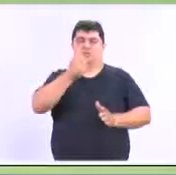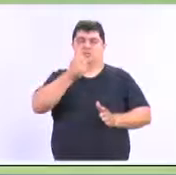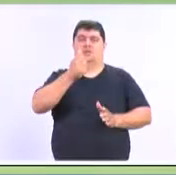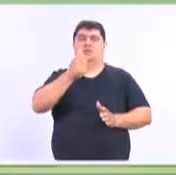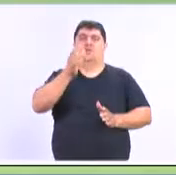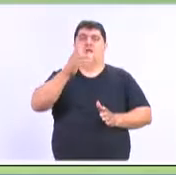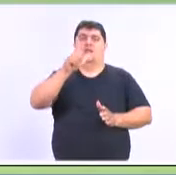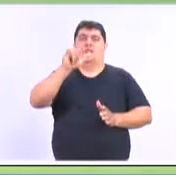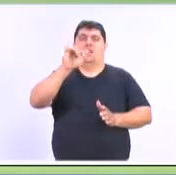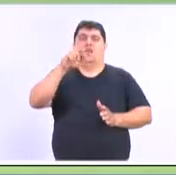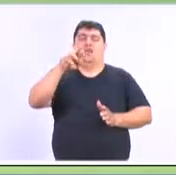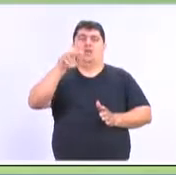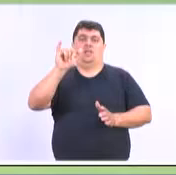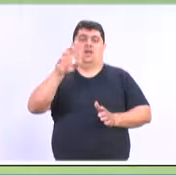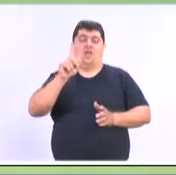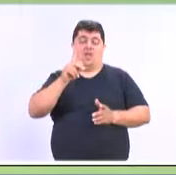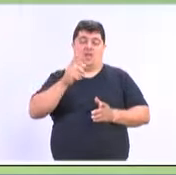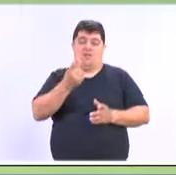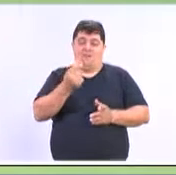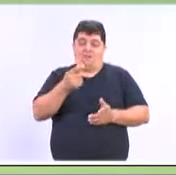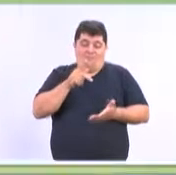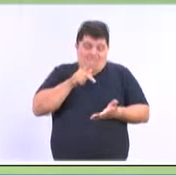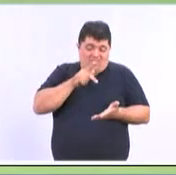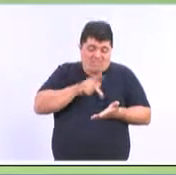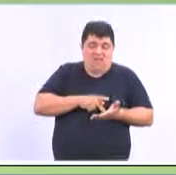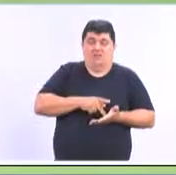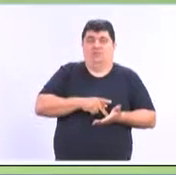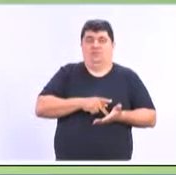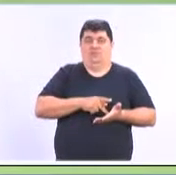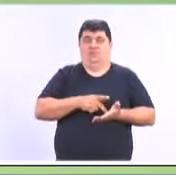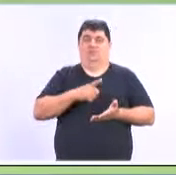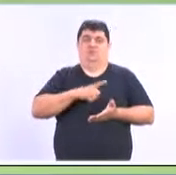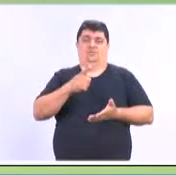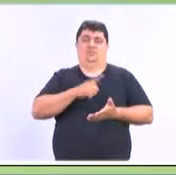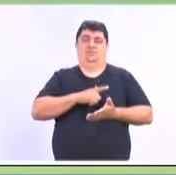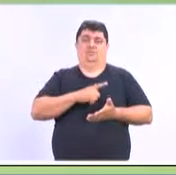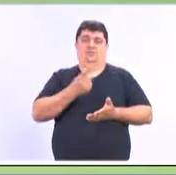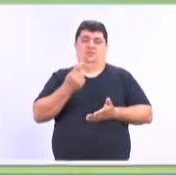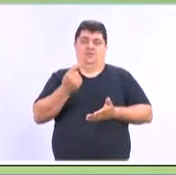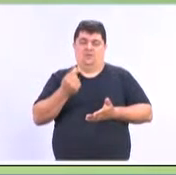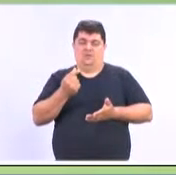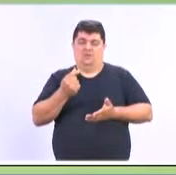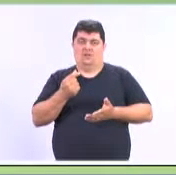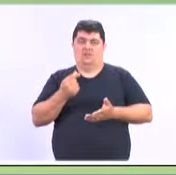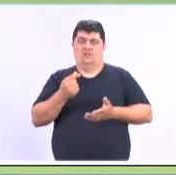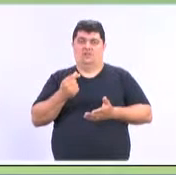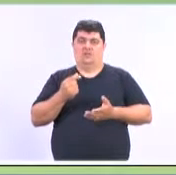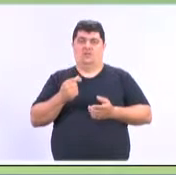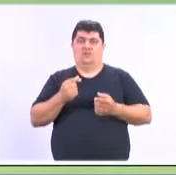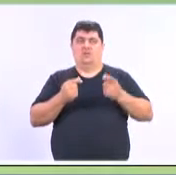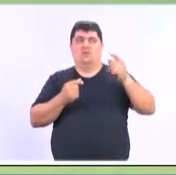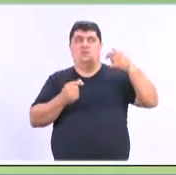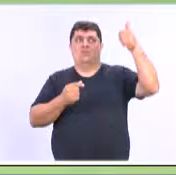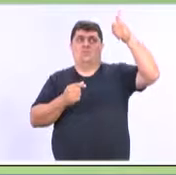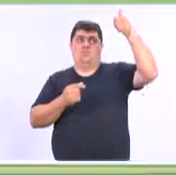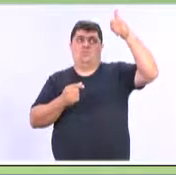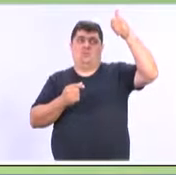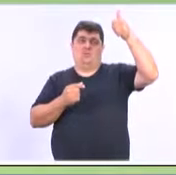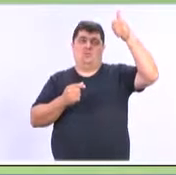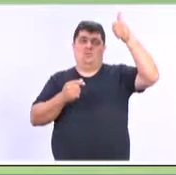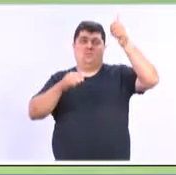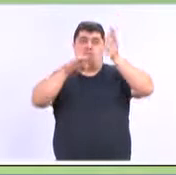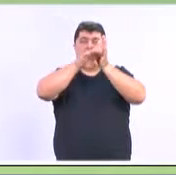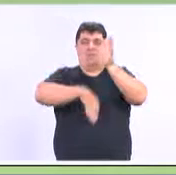falar. Então a minha receita líquida é o quê? Minha venda de fato. É obtida através da receita bruta subtraída